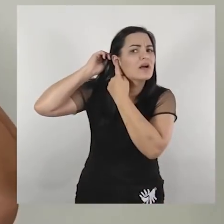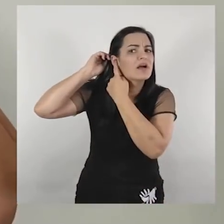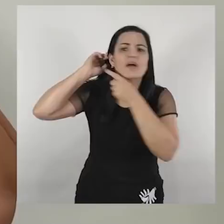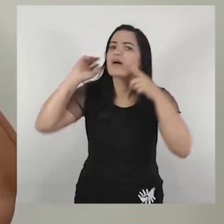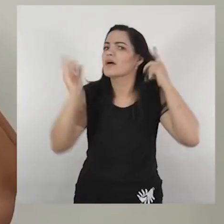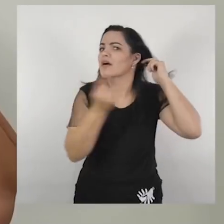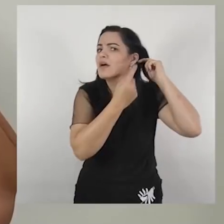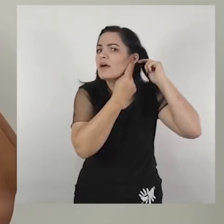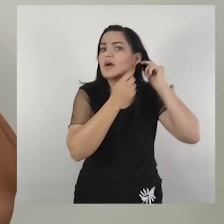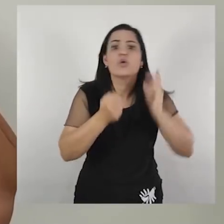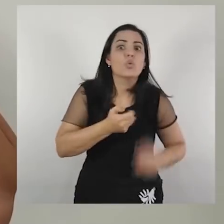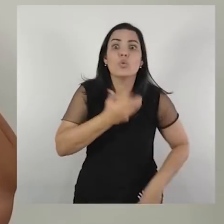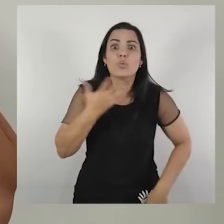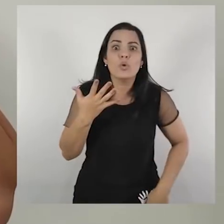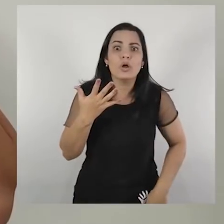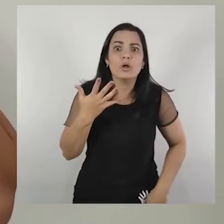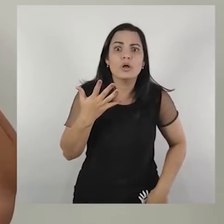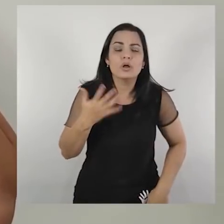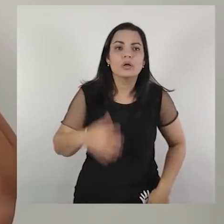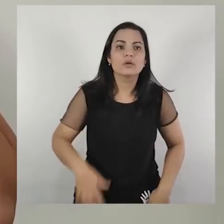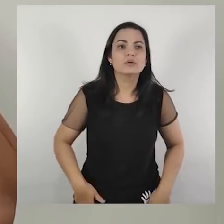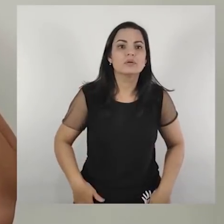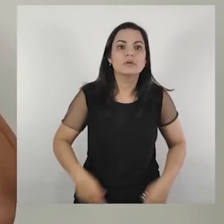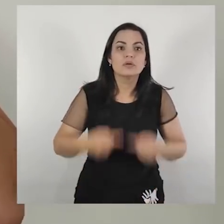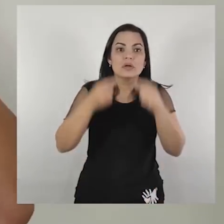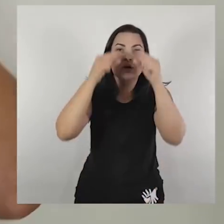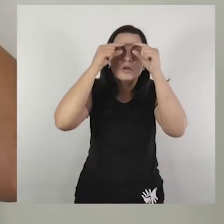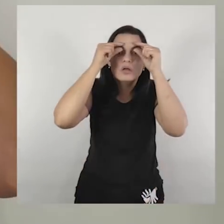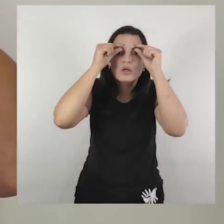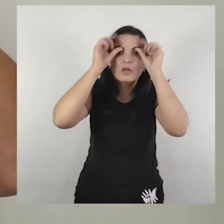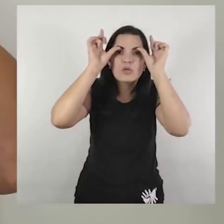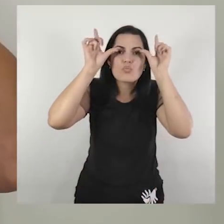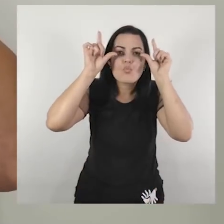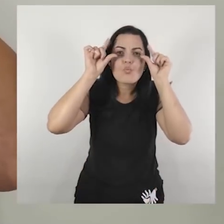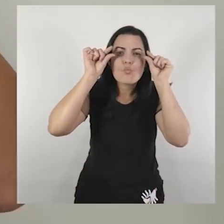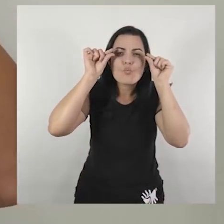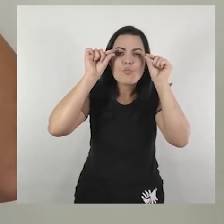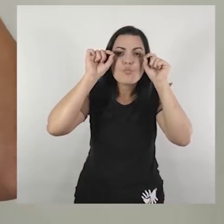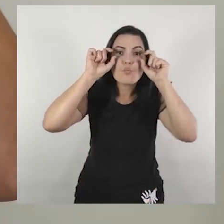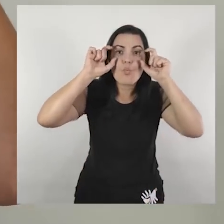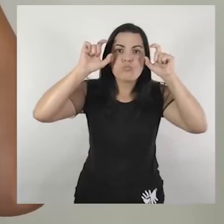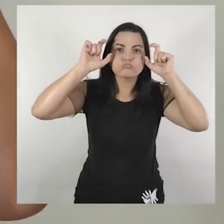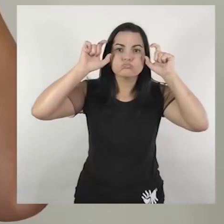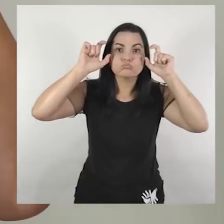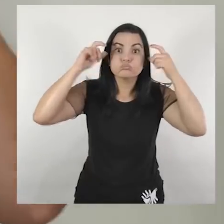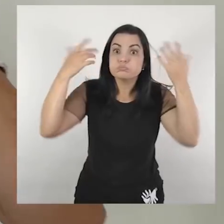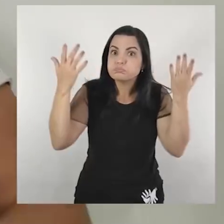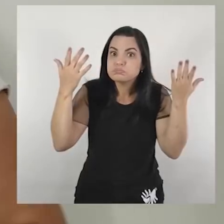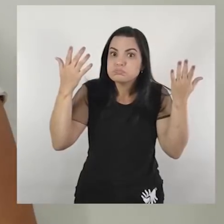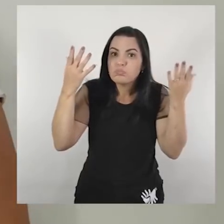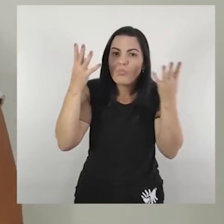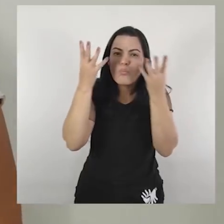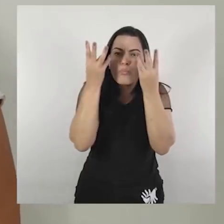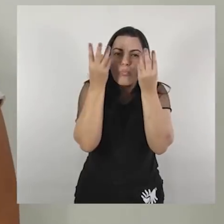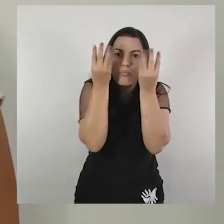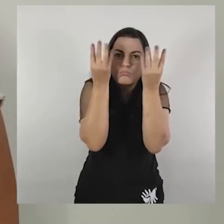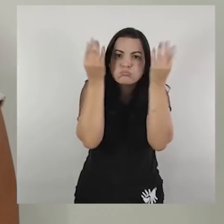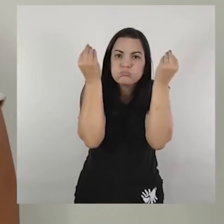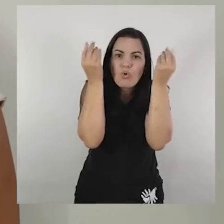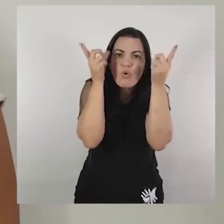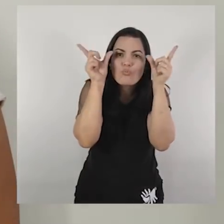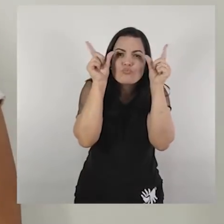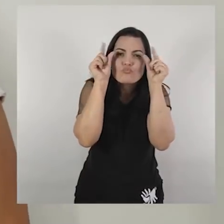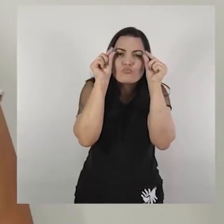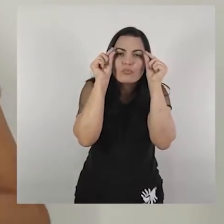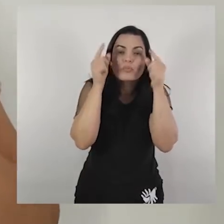Quantas orelhas tem aí? A sua sobrancelha tem pelinhos ou poucos